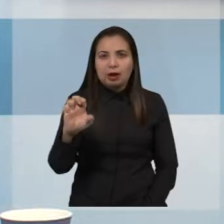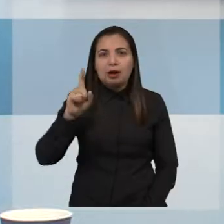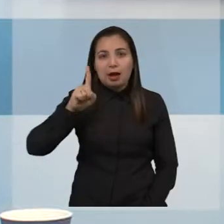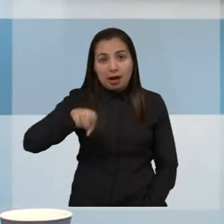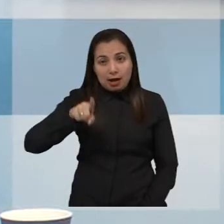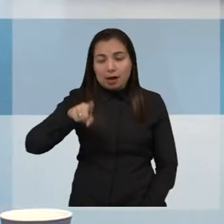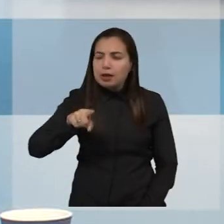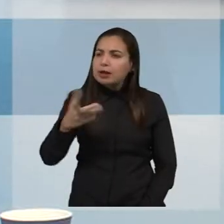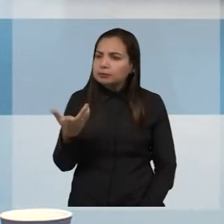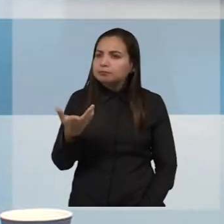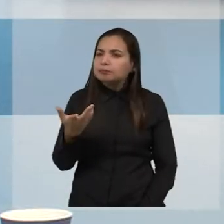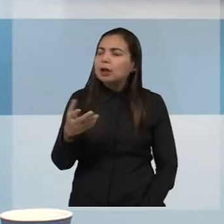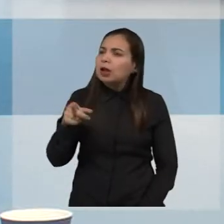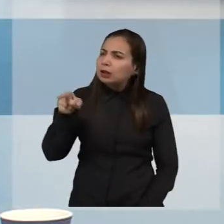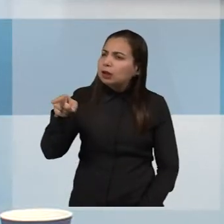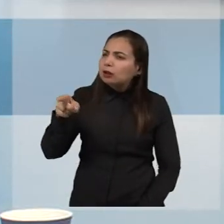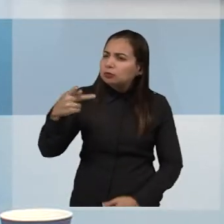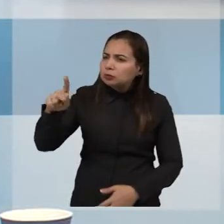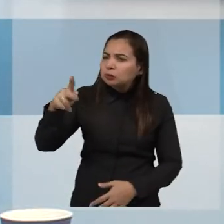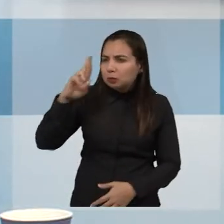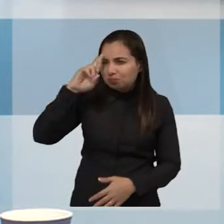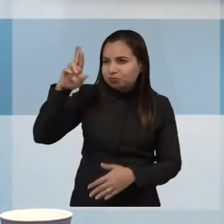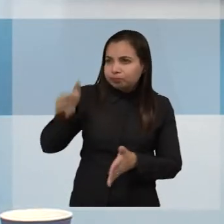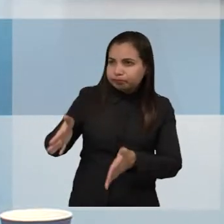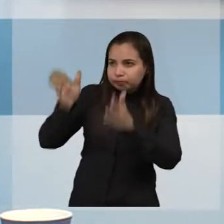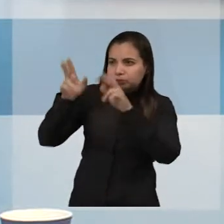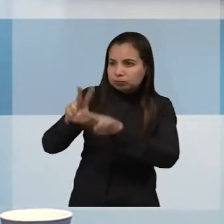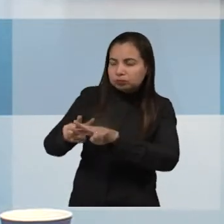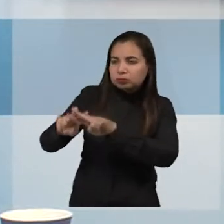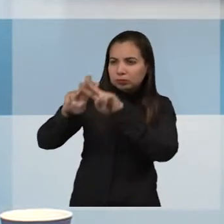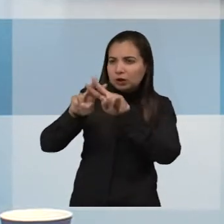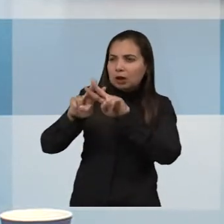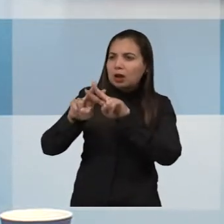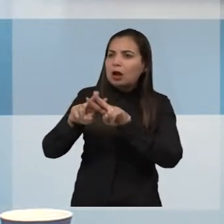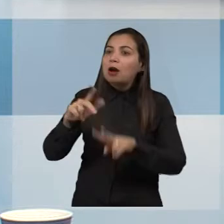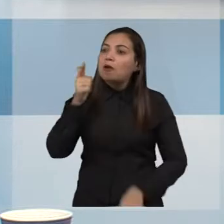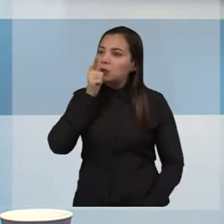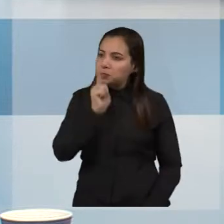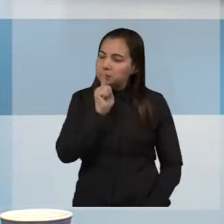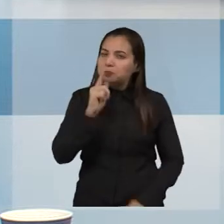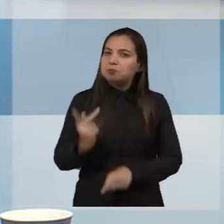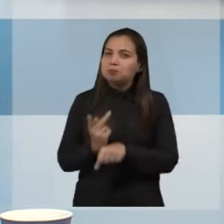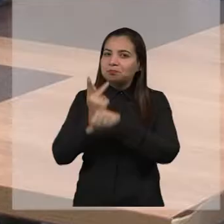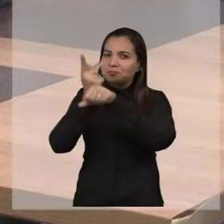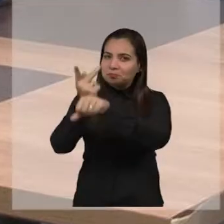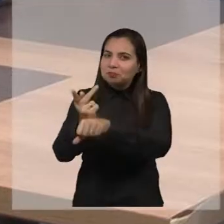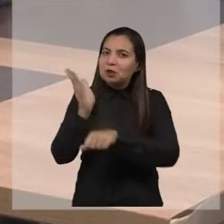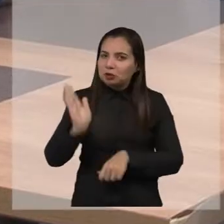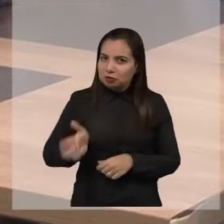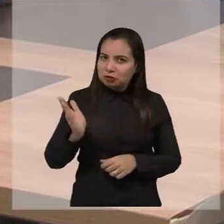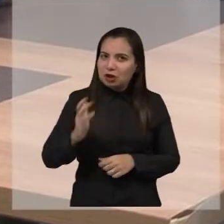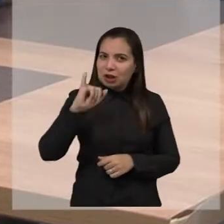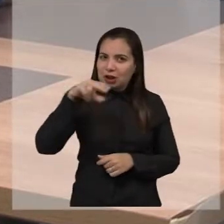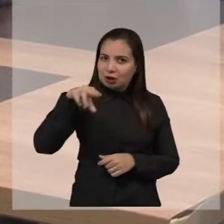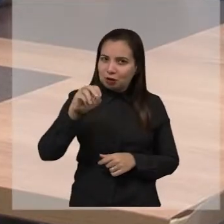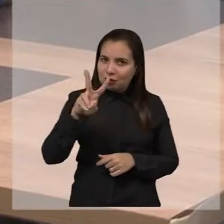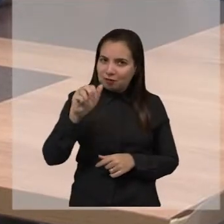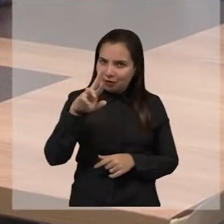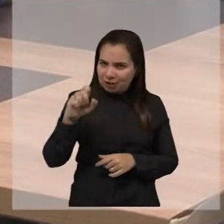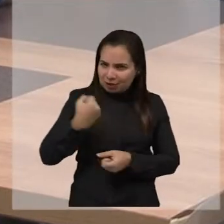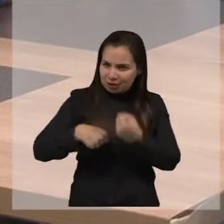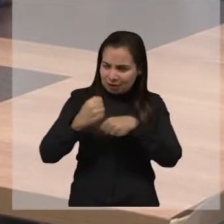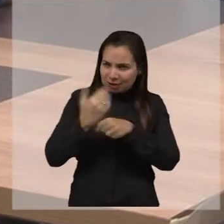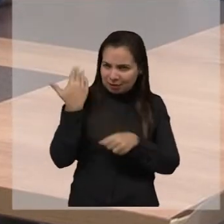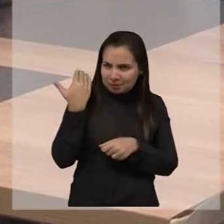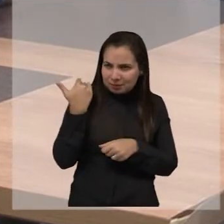A unidade Irmã Imelda venceu um prêmio Inovare. Não foi? Eu acho que foi o ano passado, se eu não me engano, eu vi na